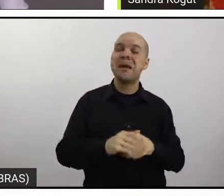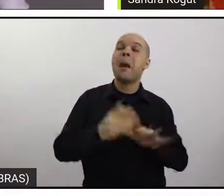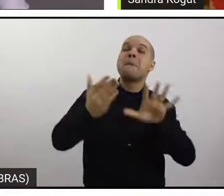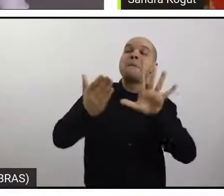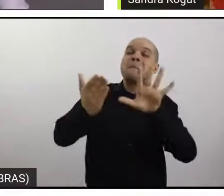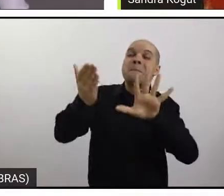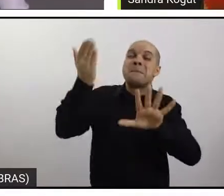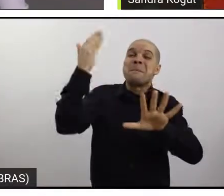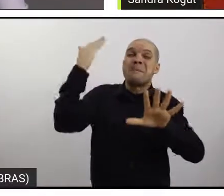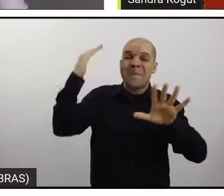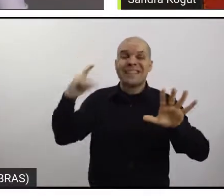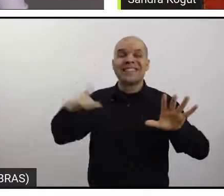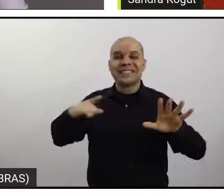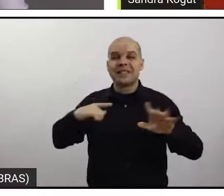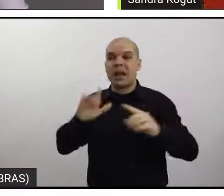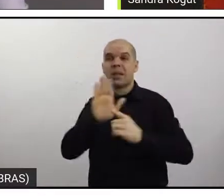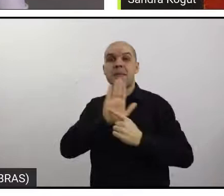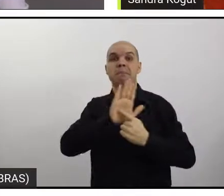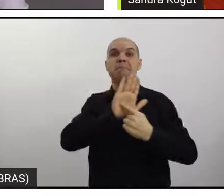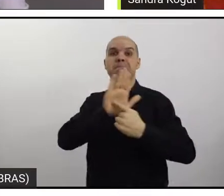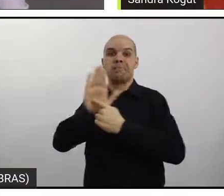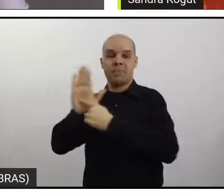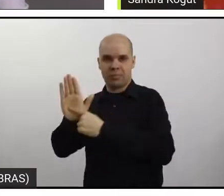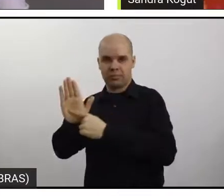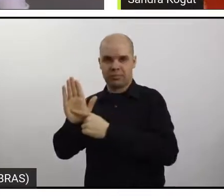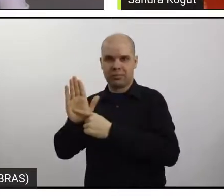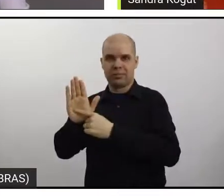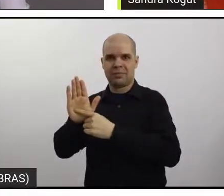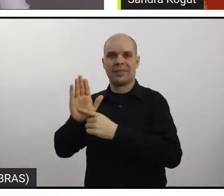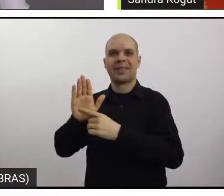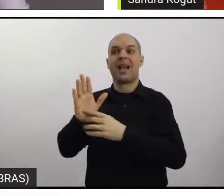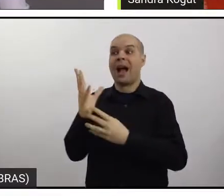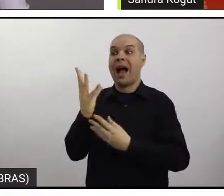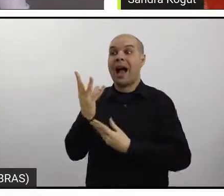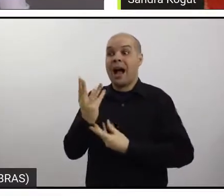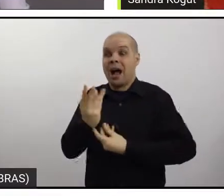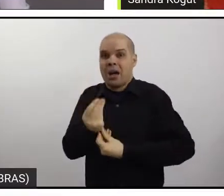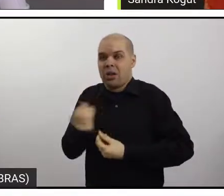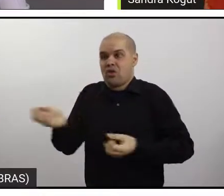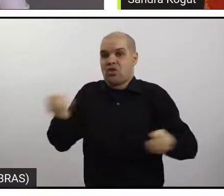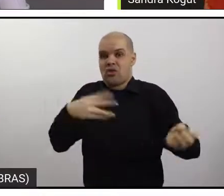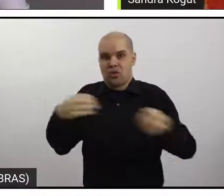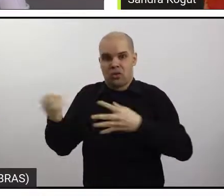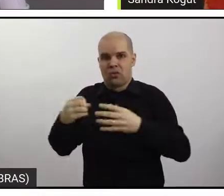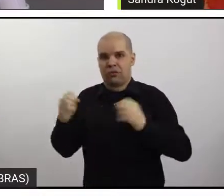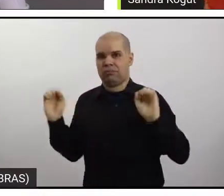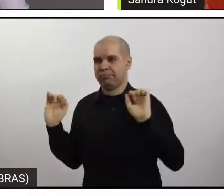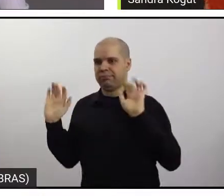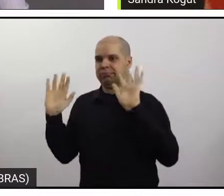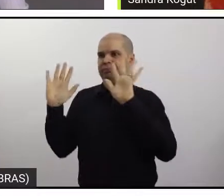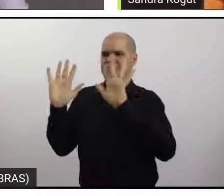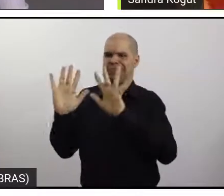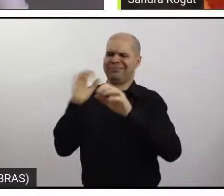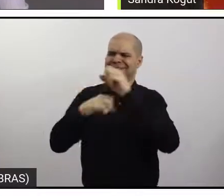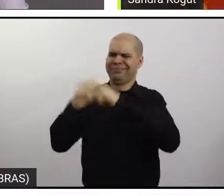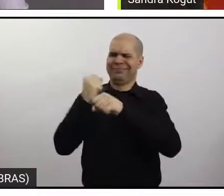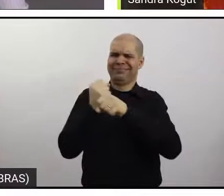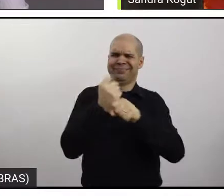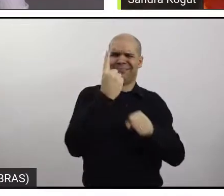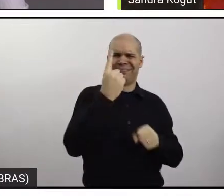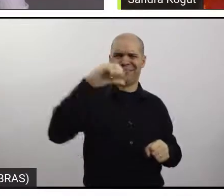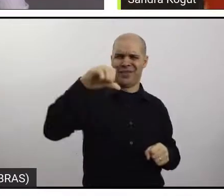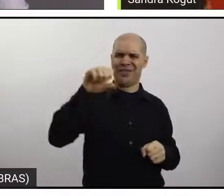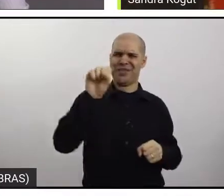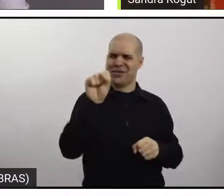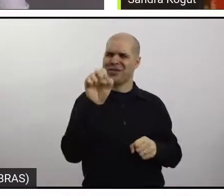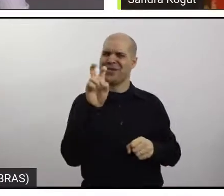Novos Novos, que eram os novos artistas. E, por aí, 85, 86, eu fiz uma